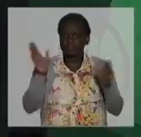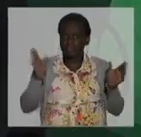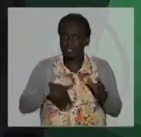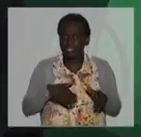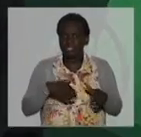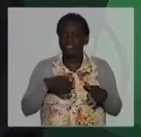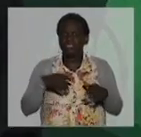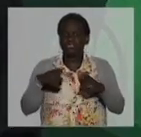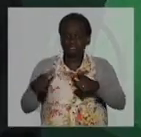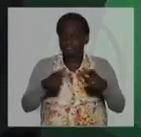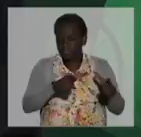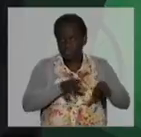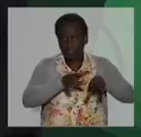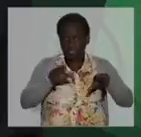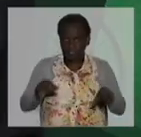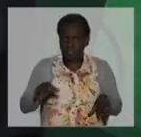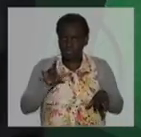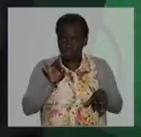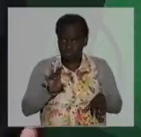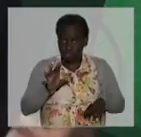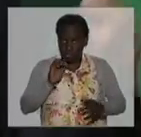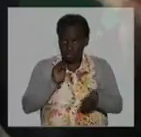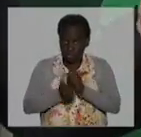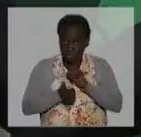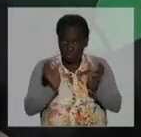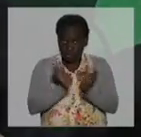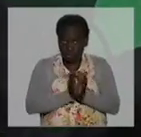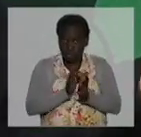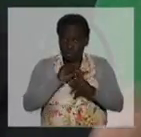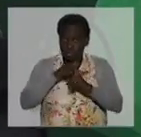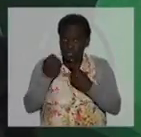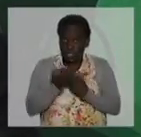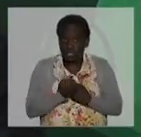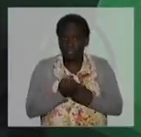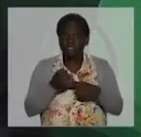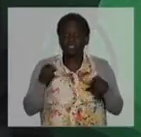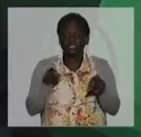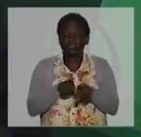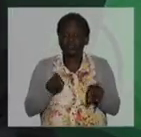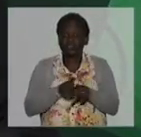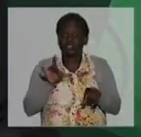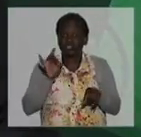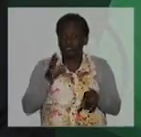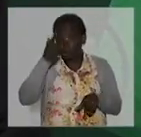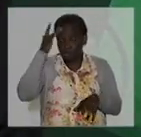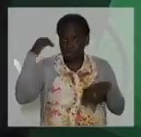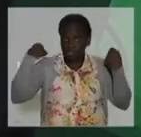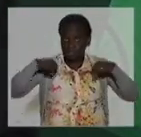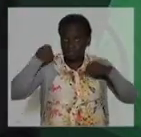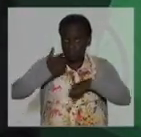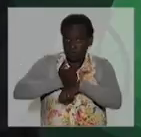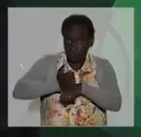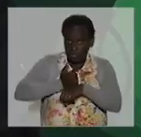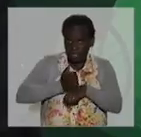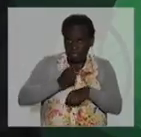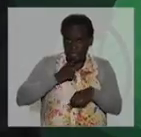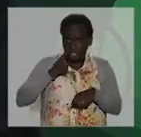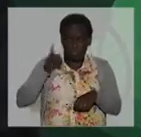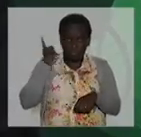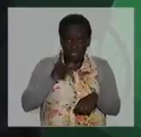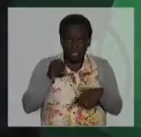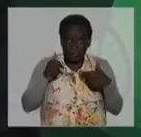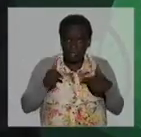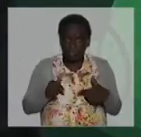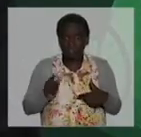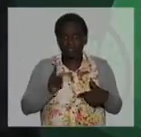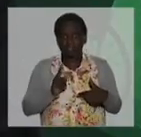para diversas esferas, não só o clube, não só a sociedade e não só o profissional de educação física que vai ter seu espaço